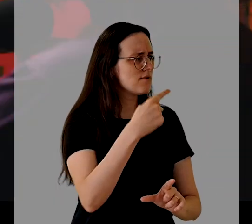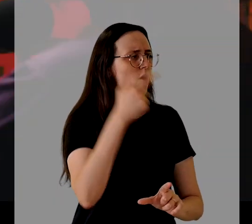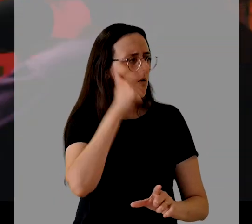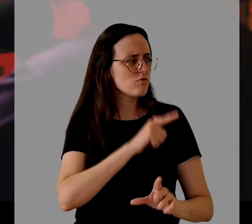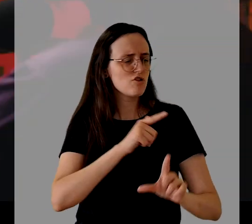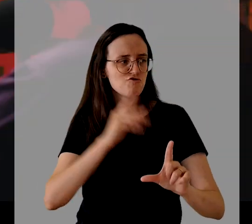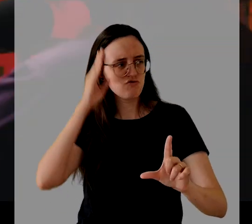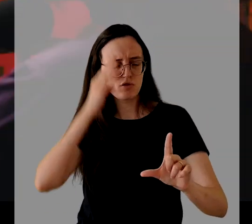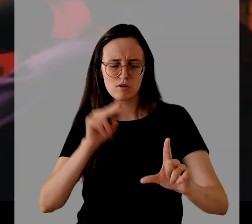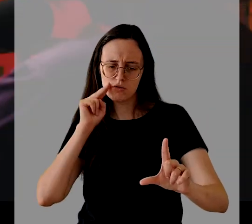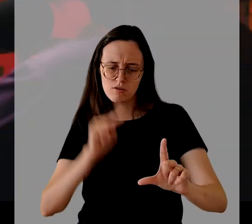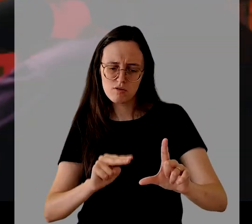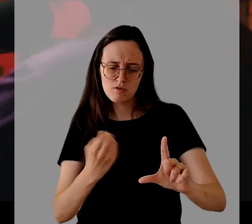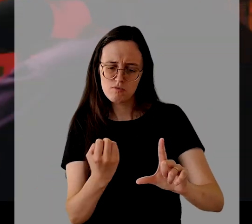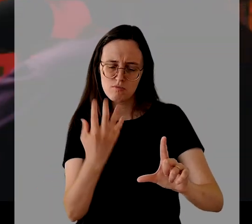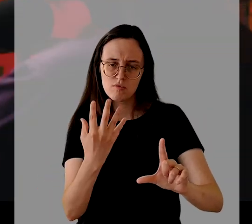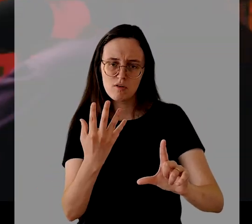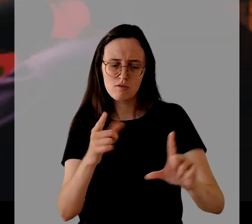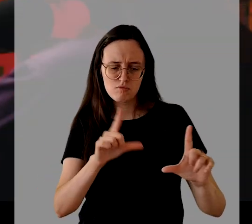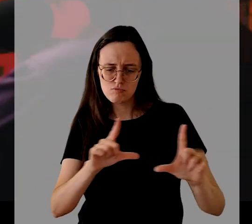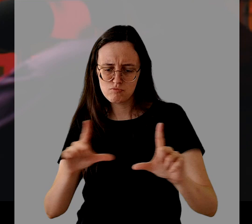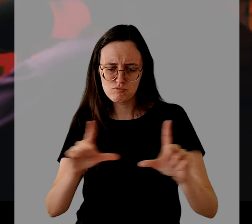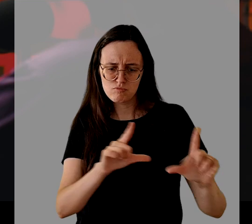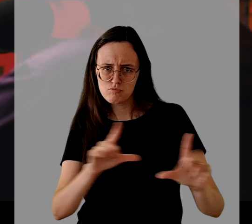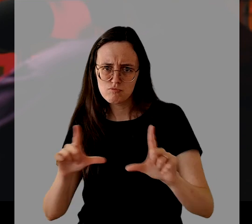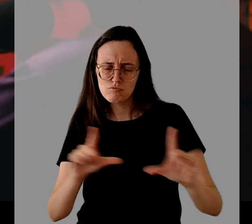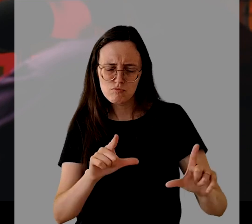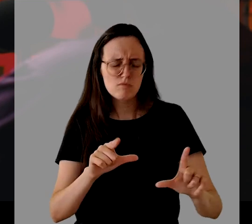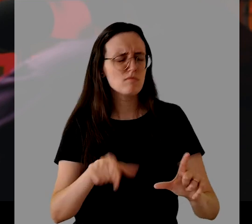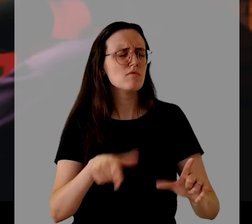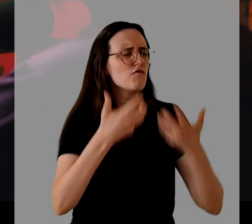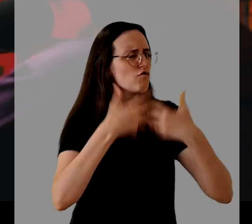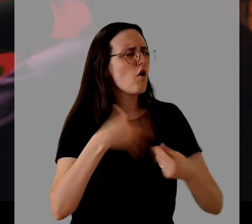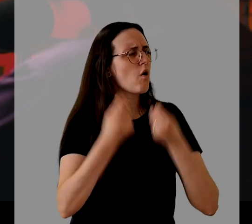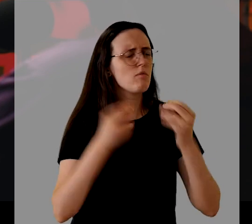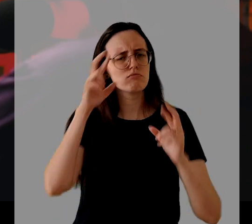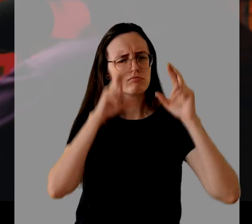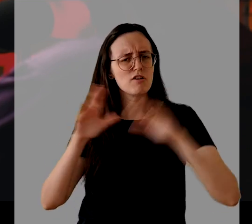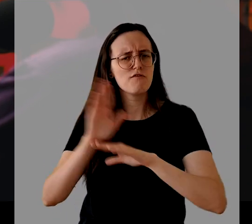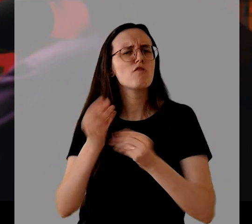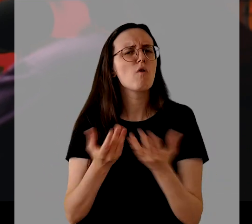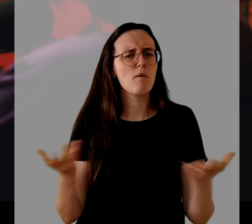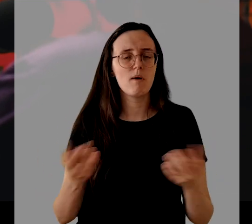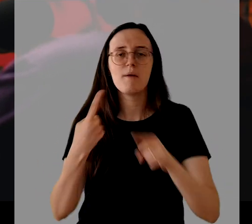você poder receber já o sinal de vídeo, para você poder estar acompanhando. Para que serve essa questão de monitoração? Que